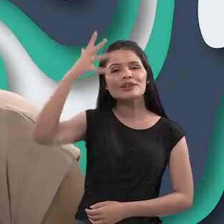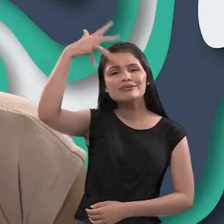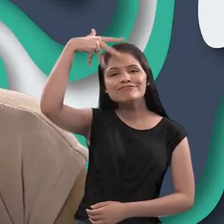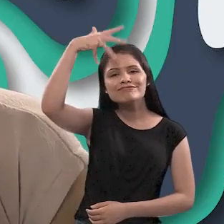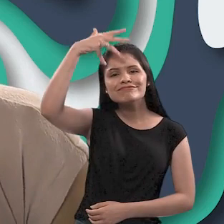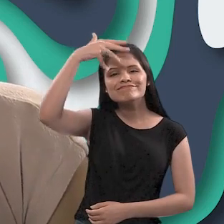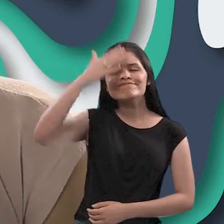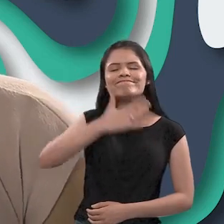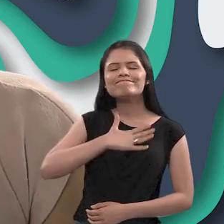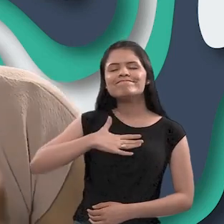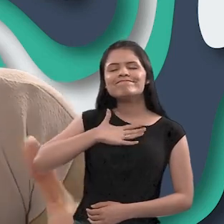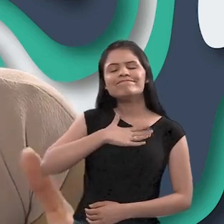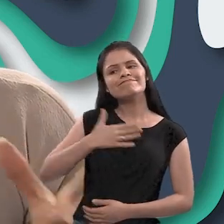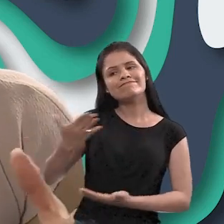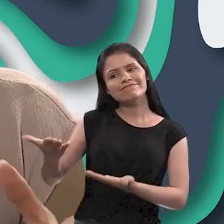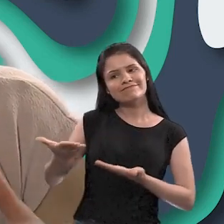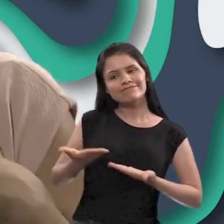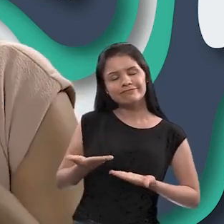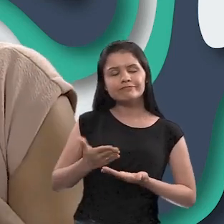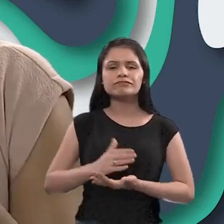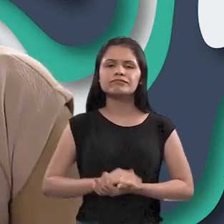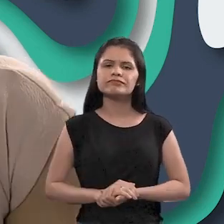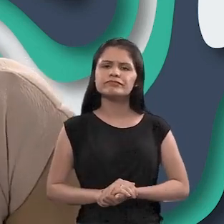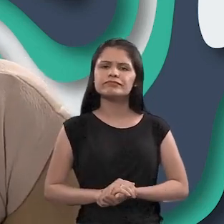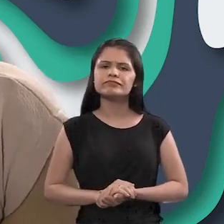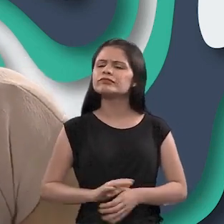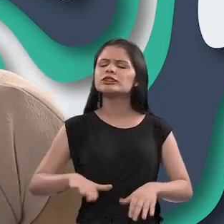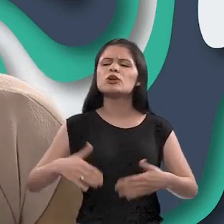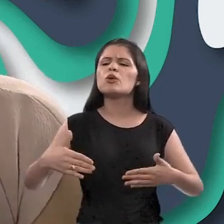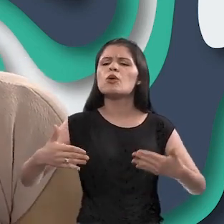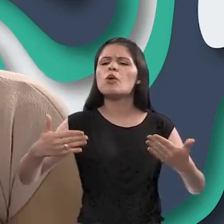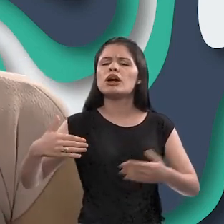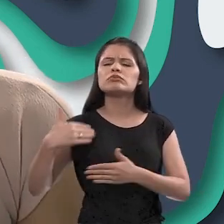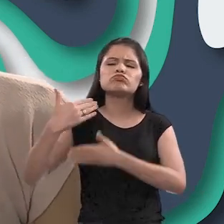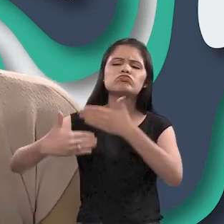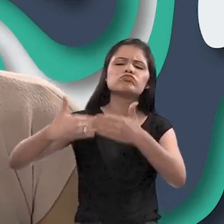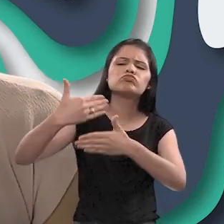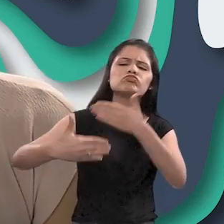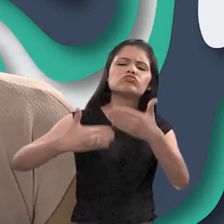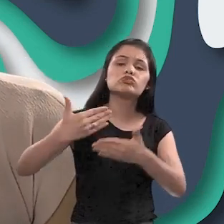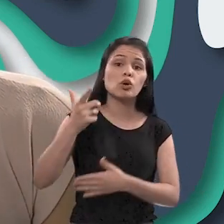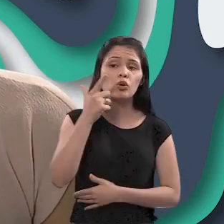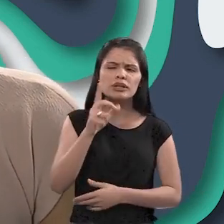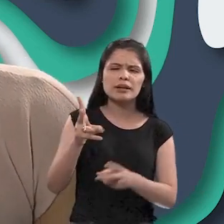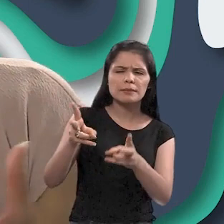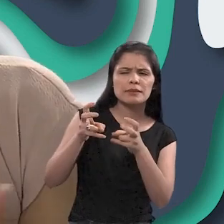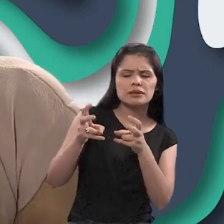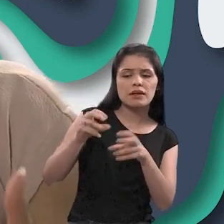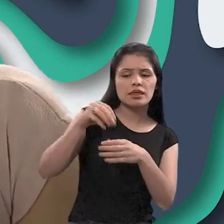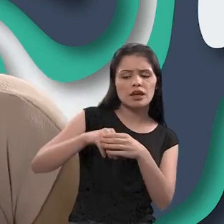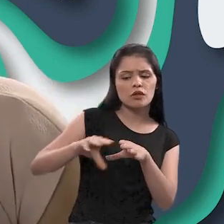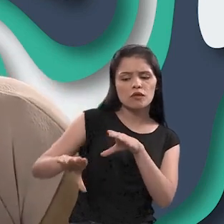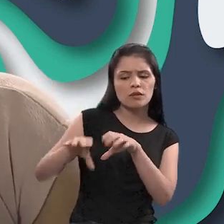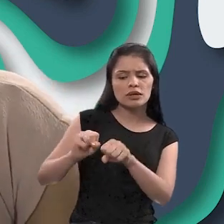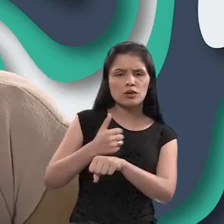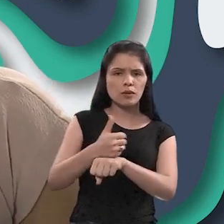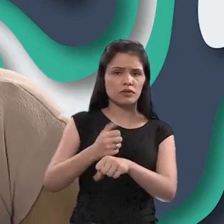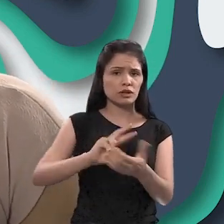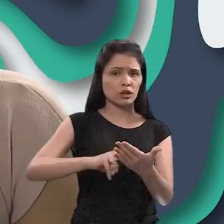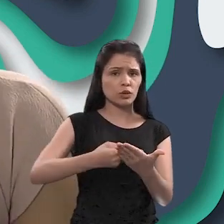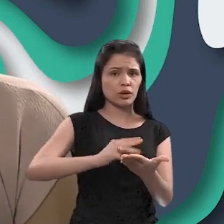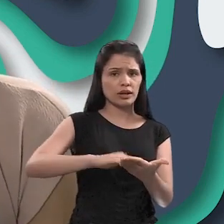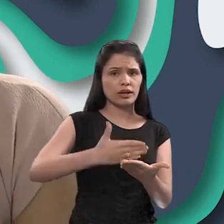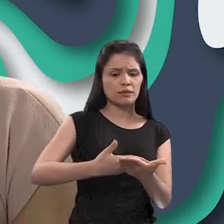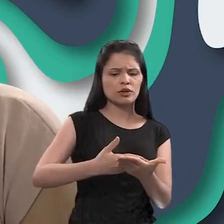satisfação recebê-la. Que avanços podem ser contemplados, considerados na formação desse profissional e em que medida isso